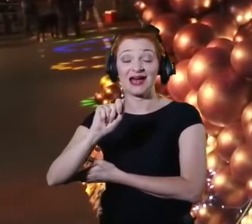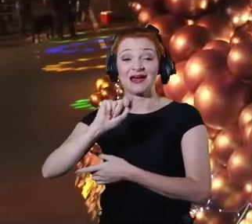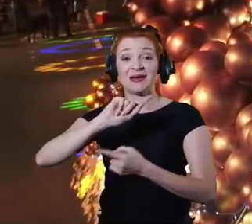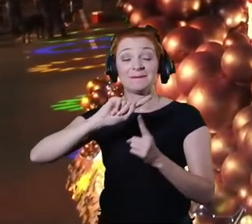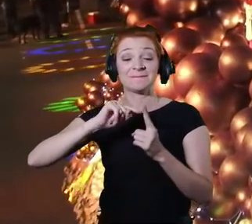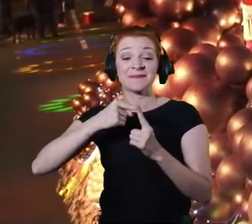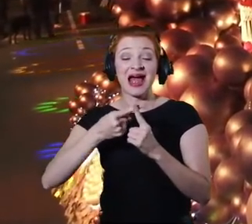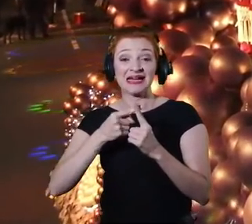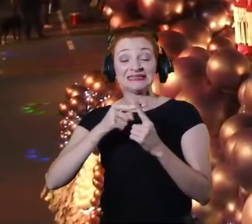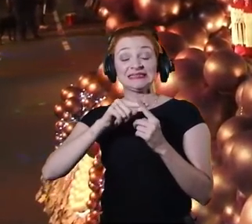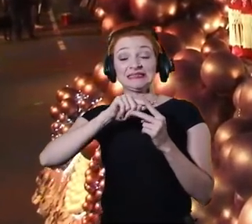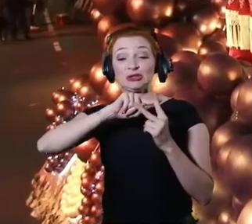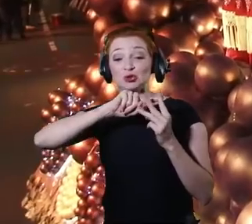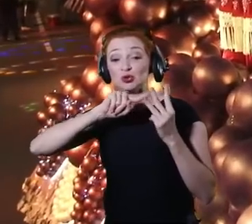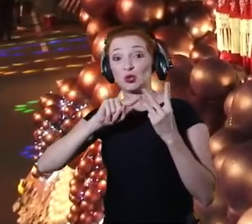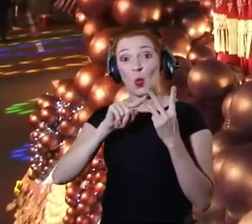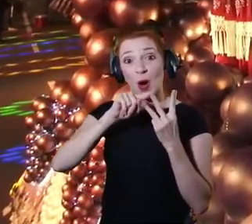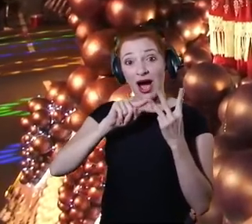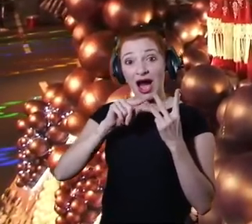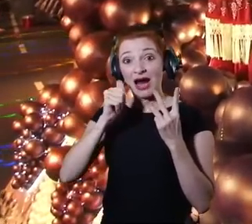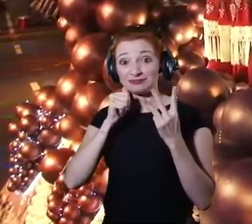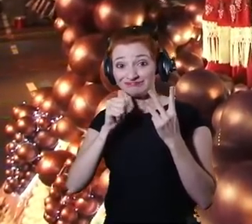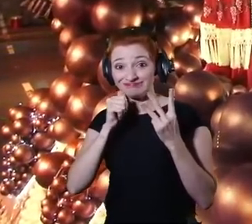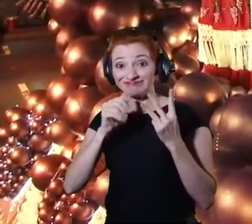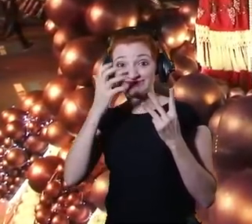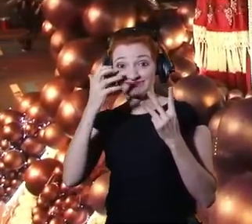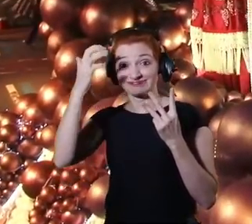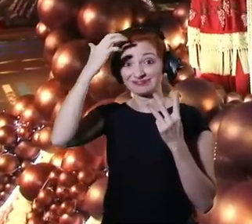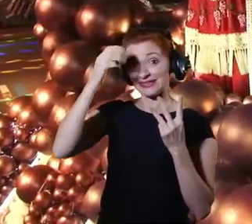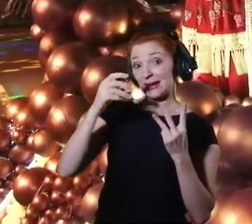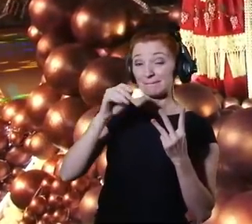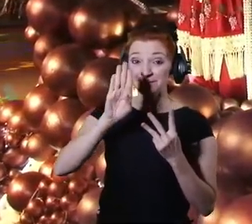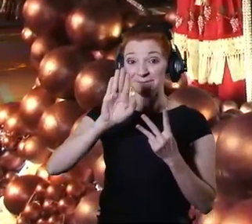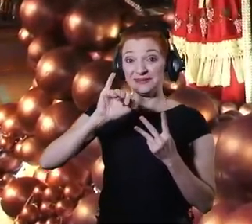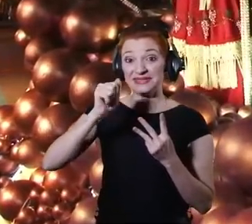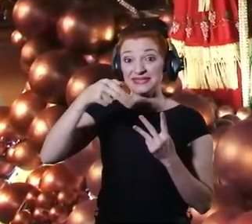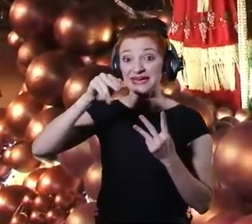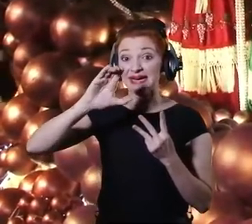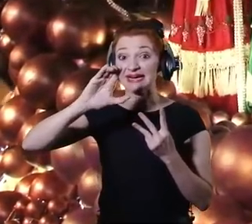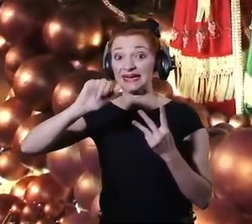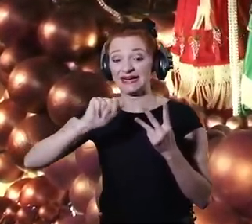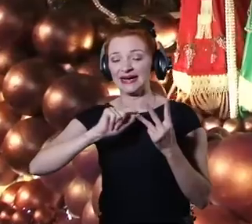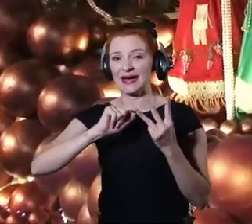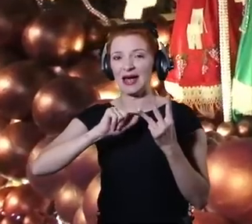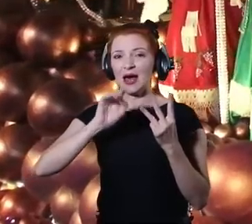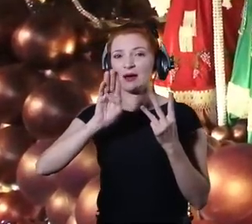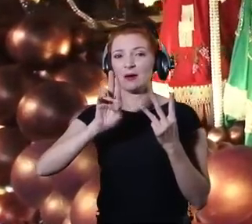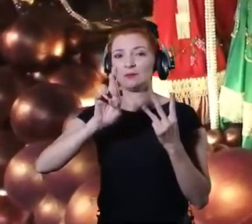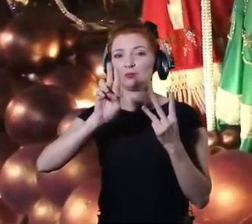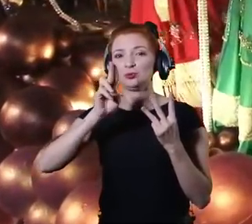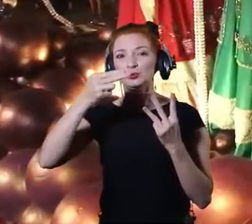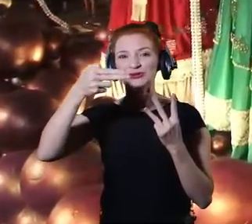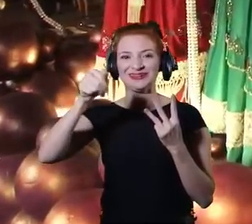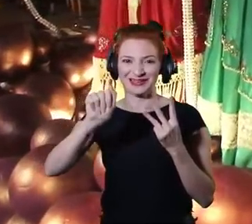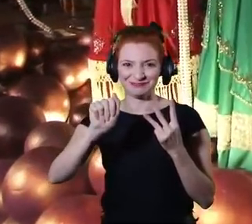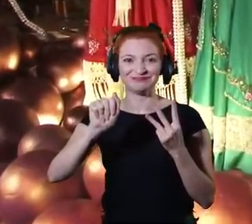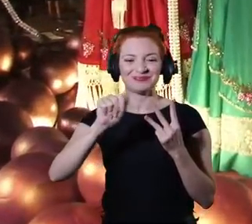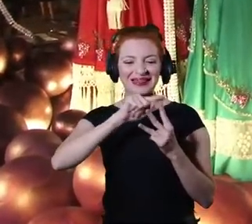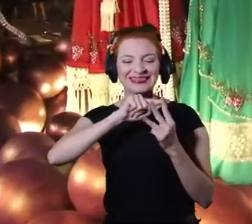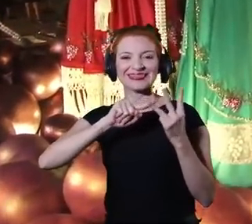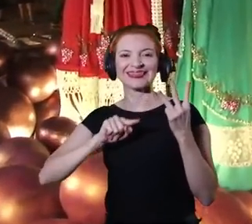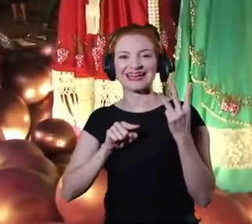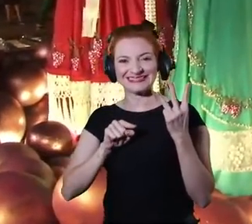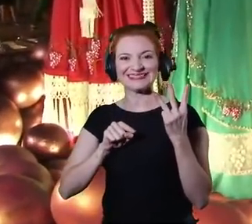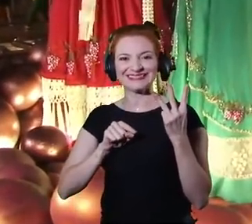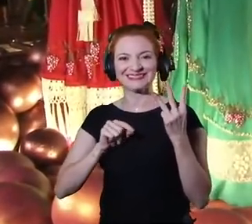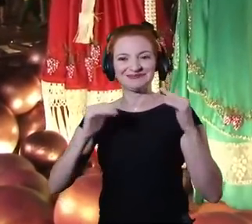trio se completa com as princesas Bianca Fabro Ott e também Bruna Malman. É o trio,